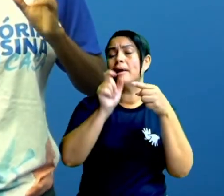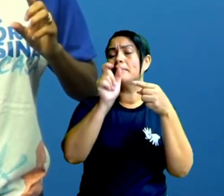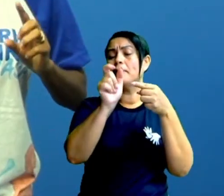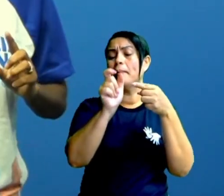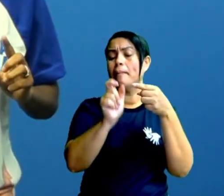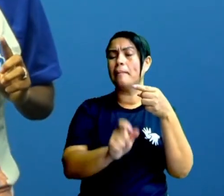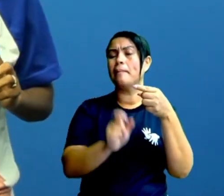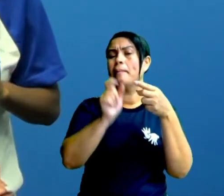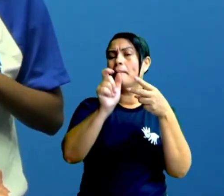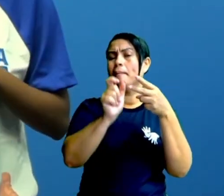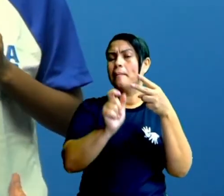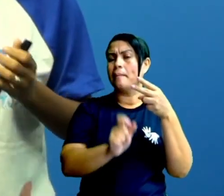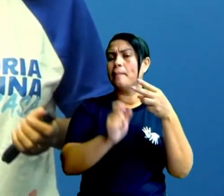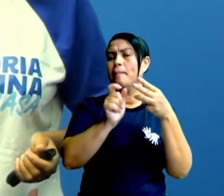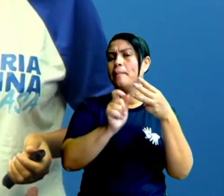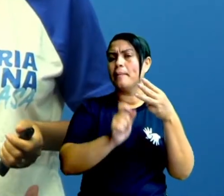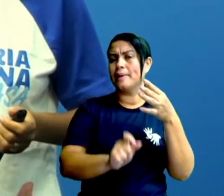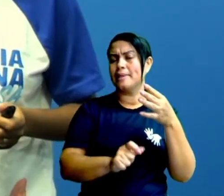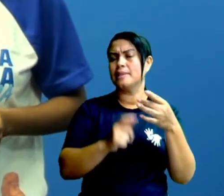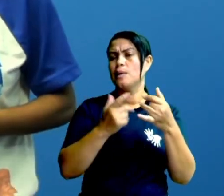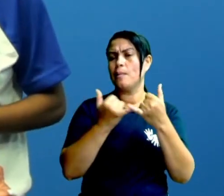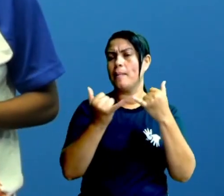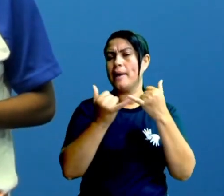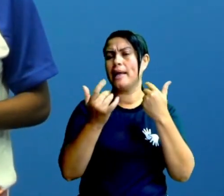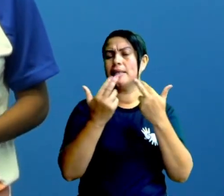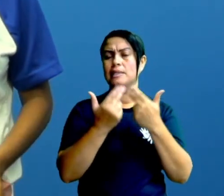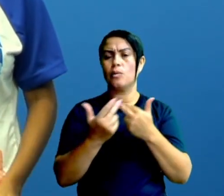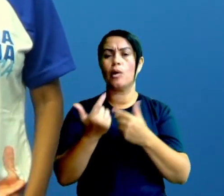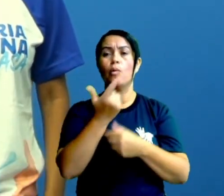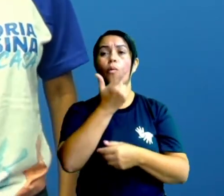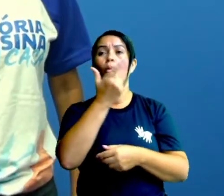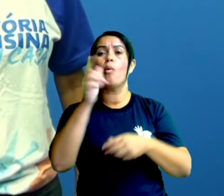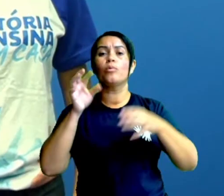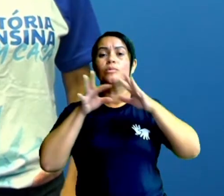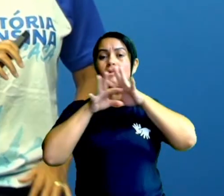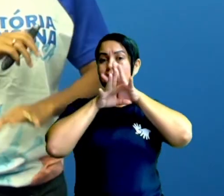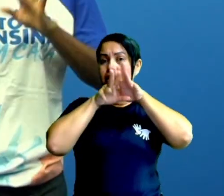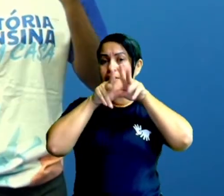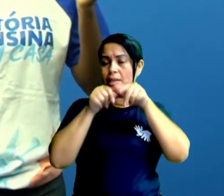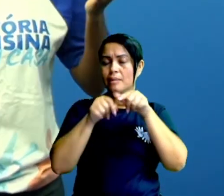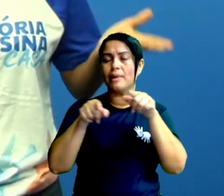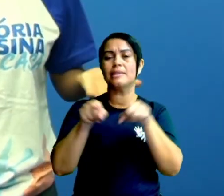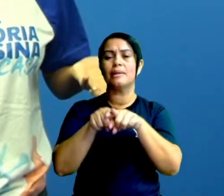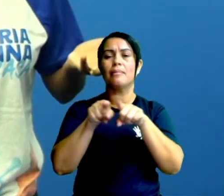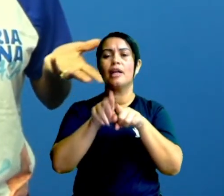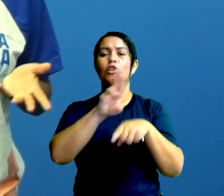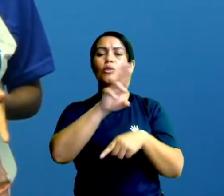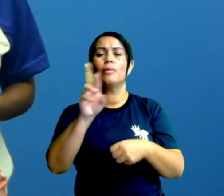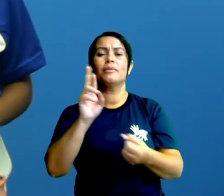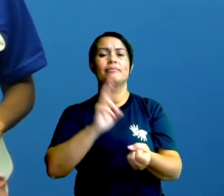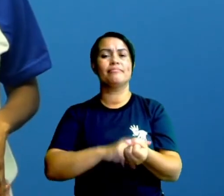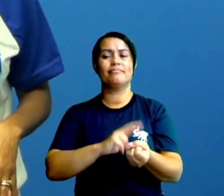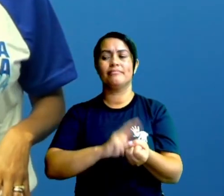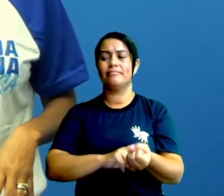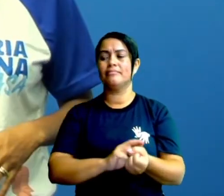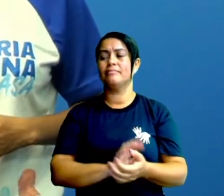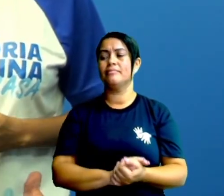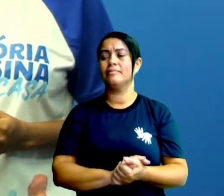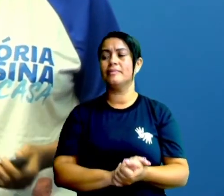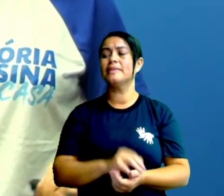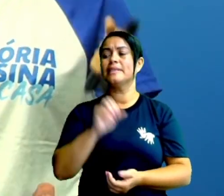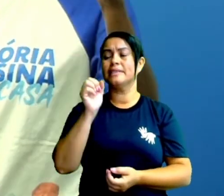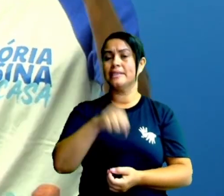e sim eu acho que são iguais com a de nome de outros bichos né que chamamos isso de rima